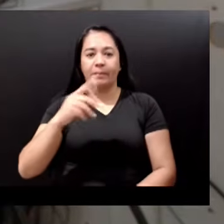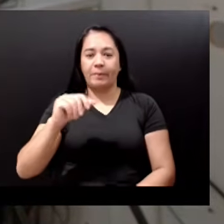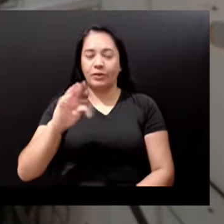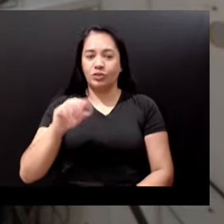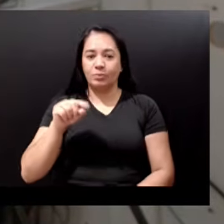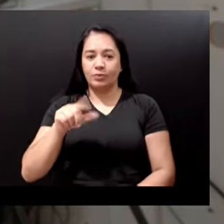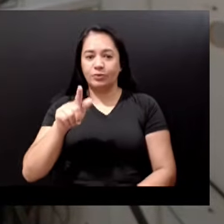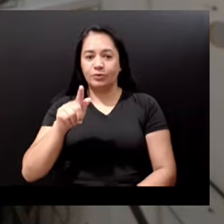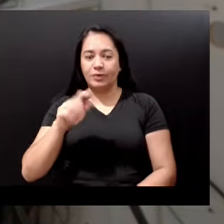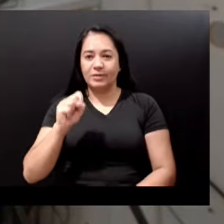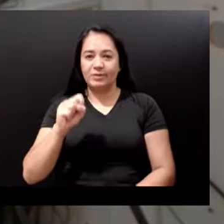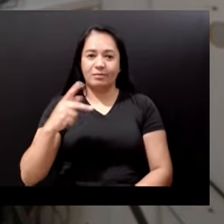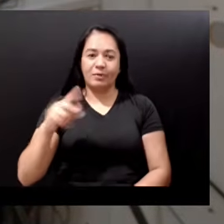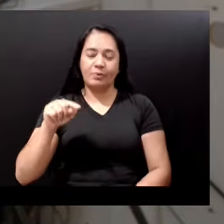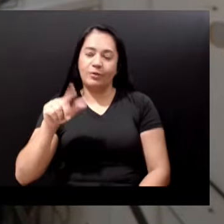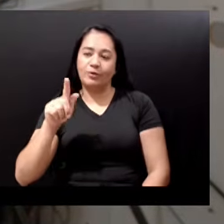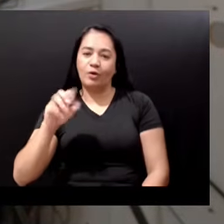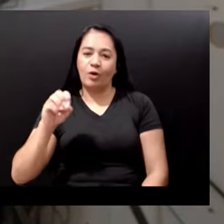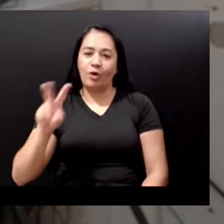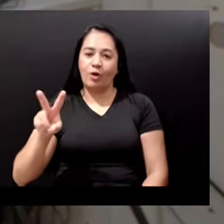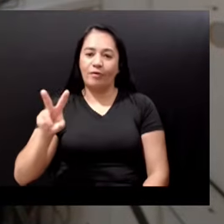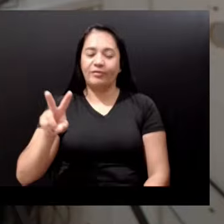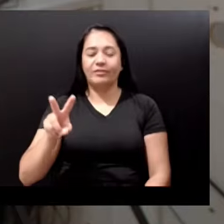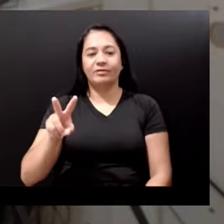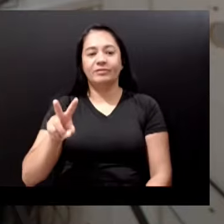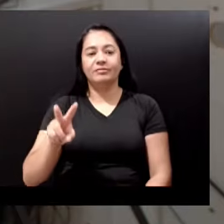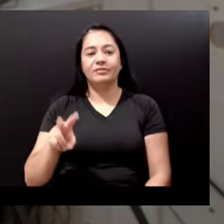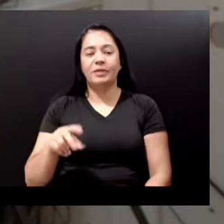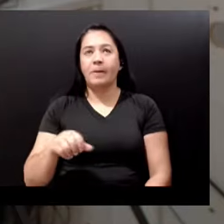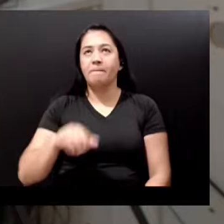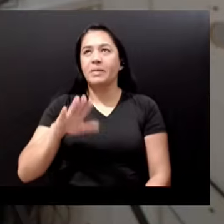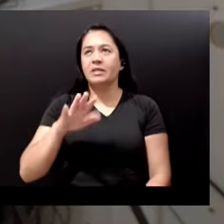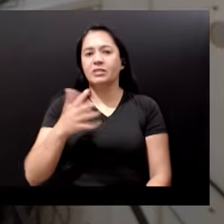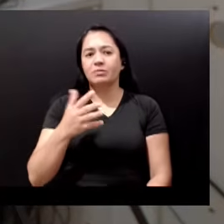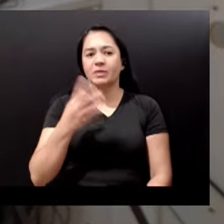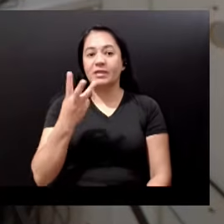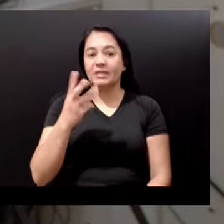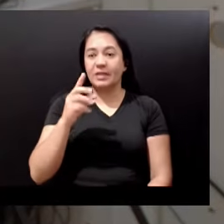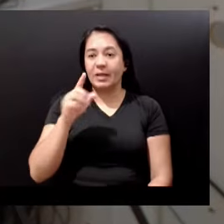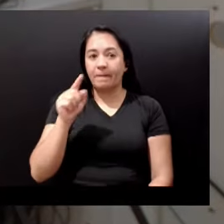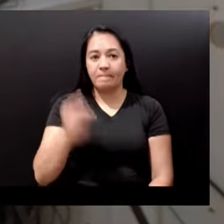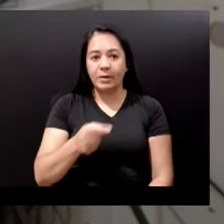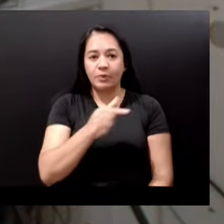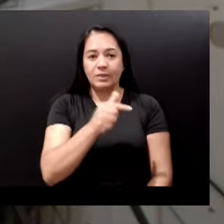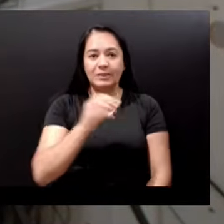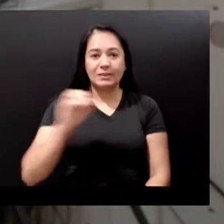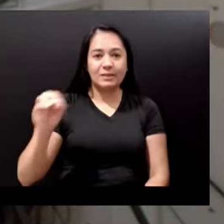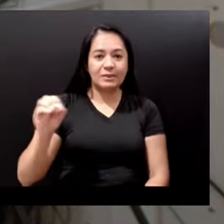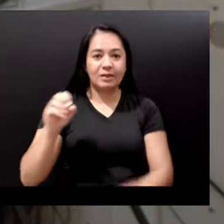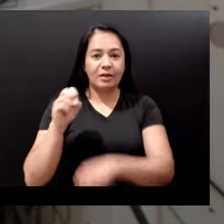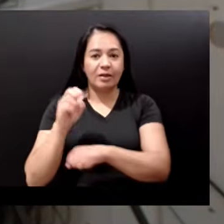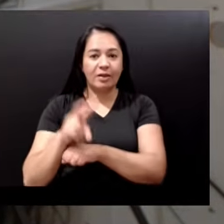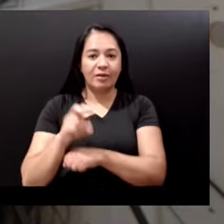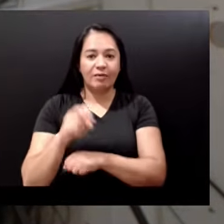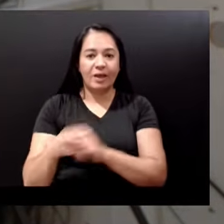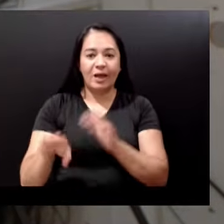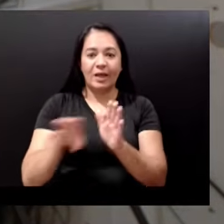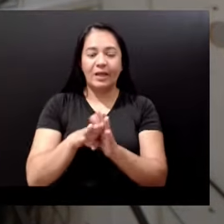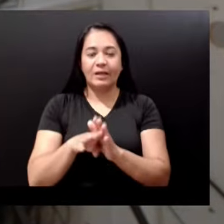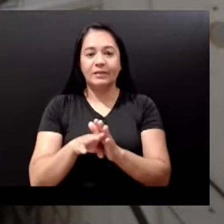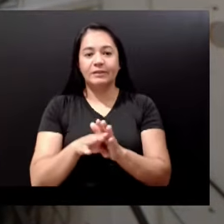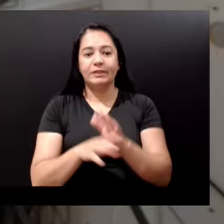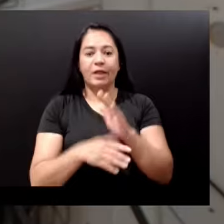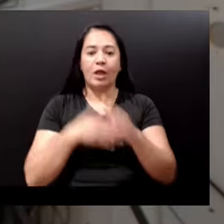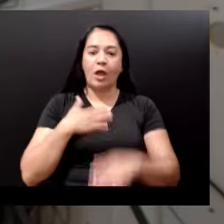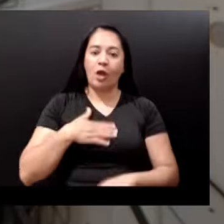www.cepat.sp.gov.br. Dessas mais de 3.700 vagas, como é que é? Vai ter até o final do mês de agosto, conforme o